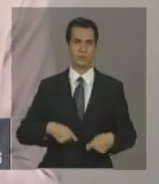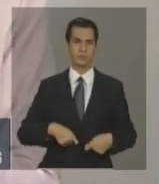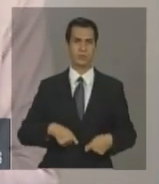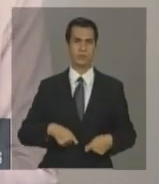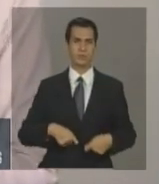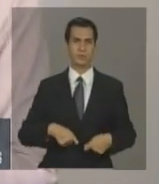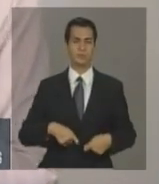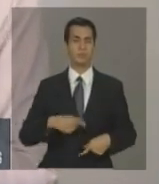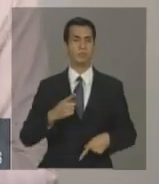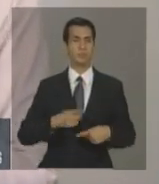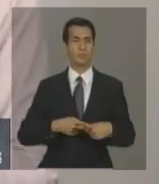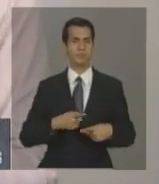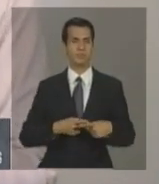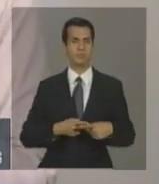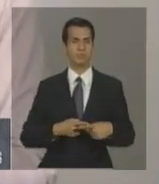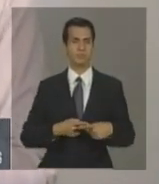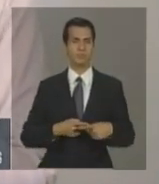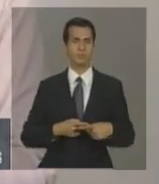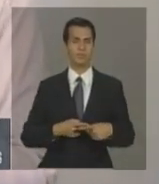for,